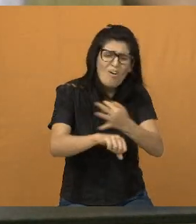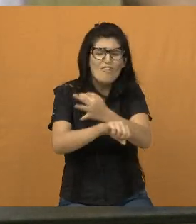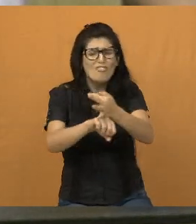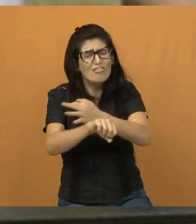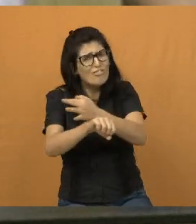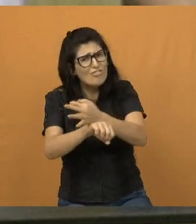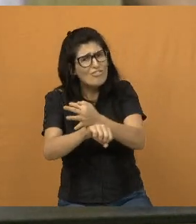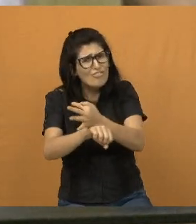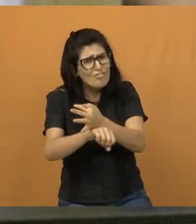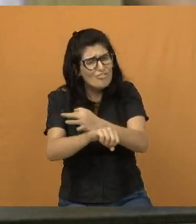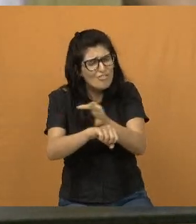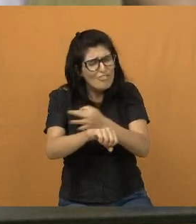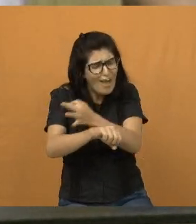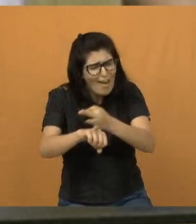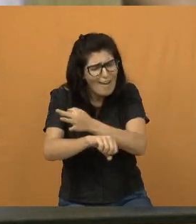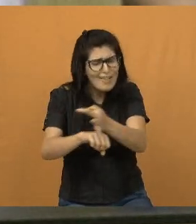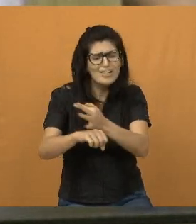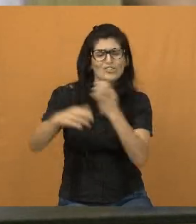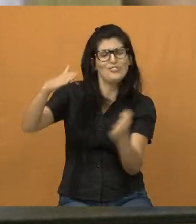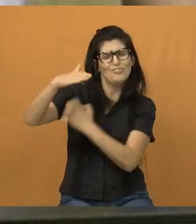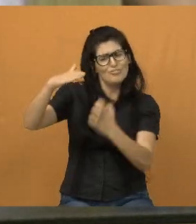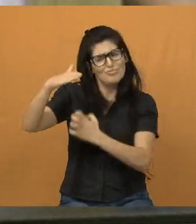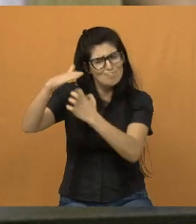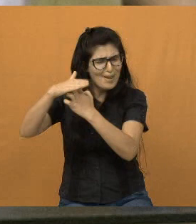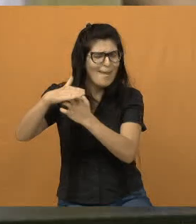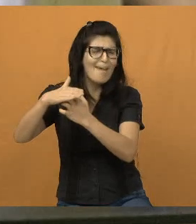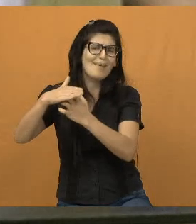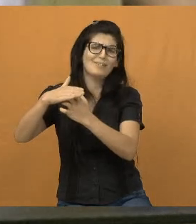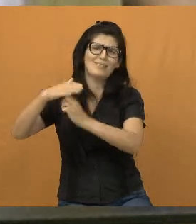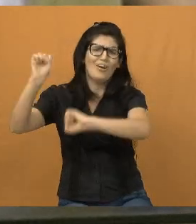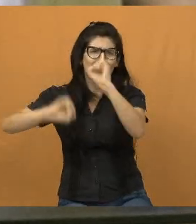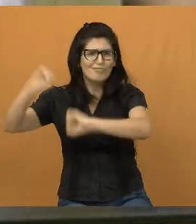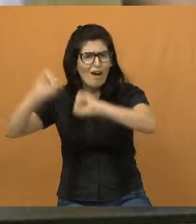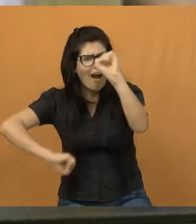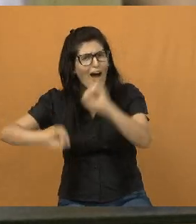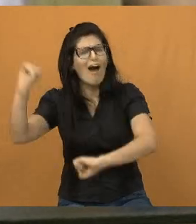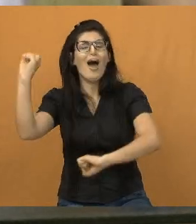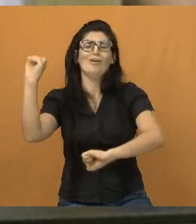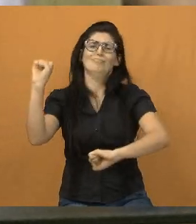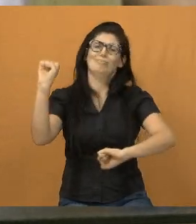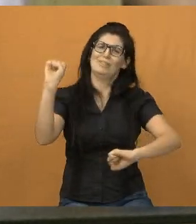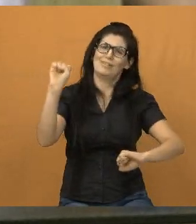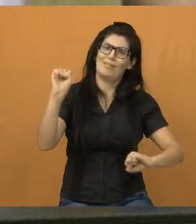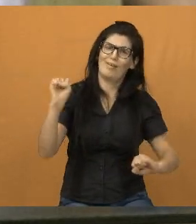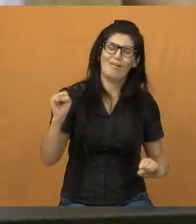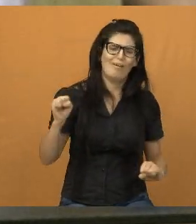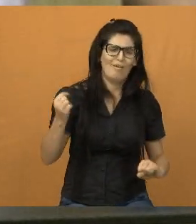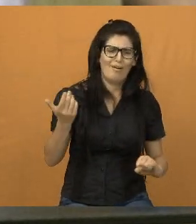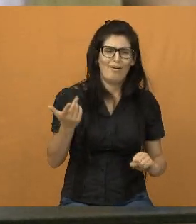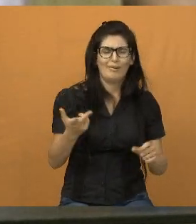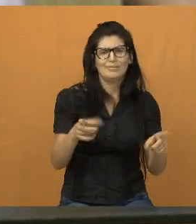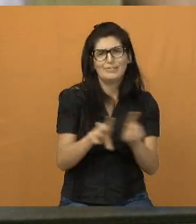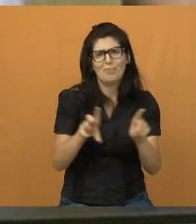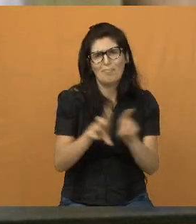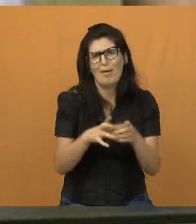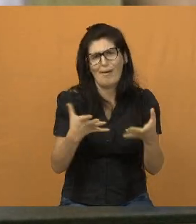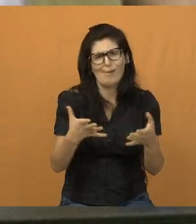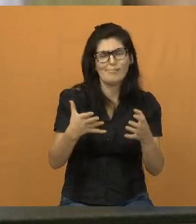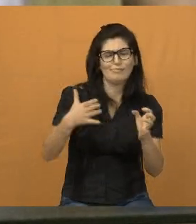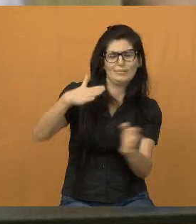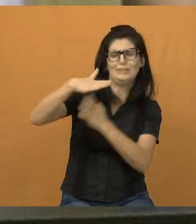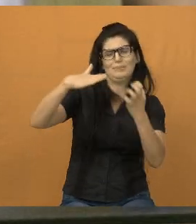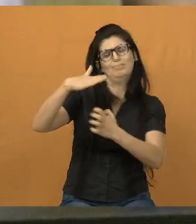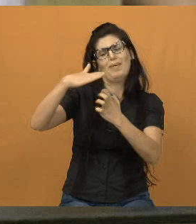férias coletivas, o sistema agora de pregão eletrônico, nós temos indústrias